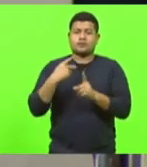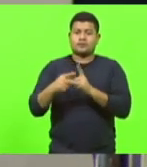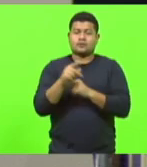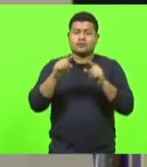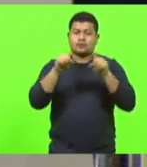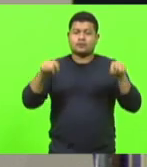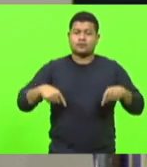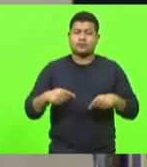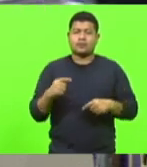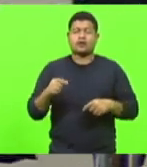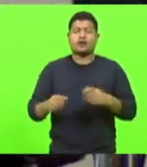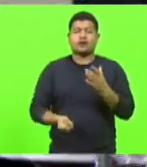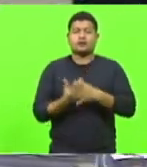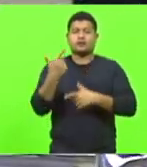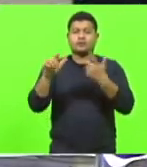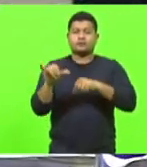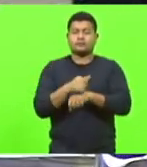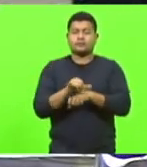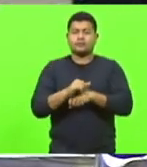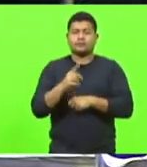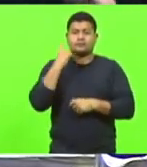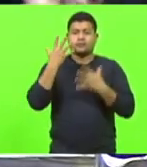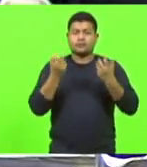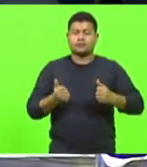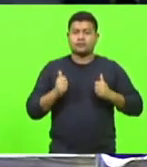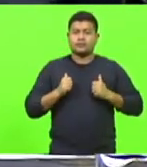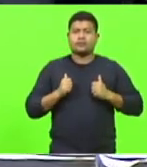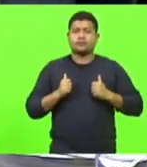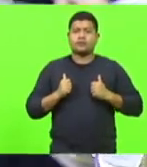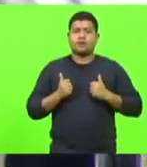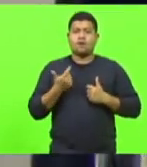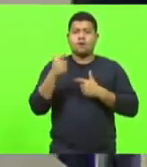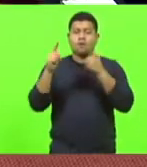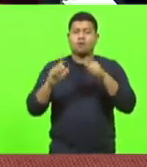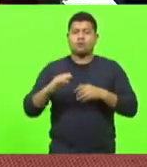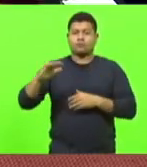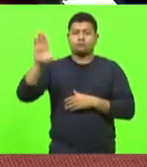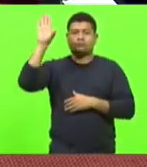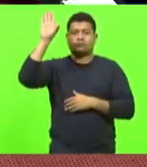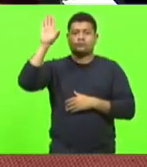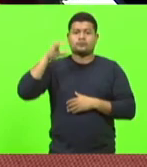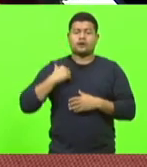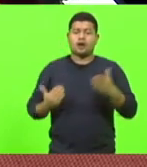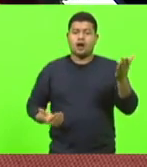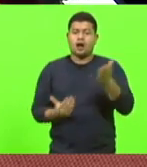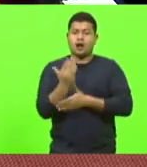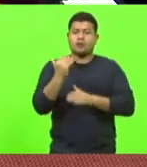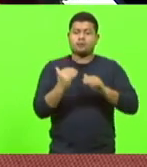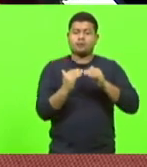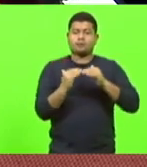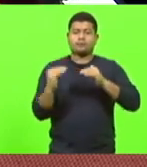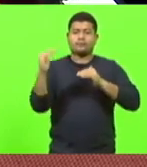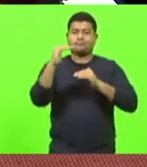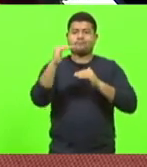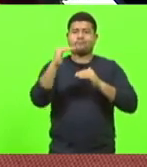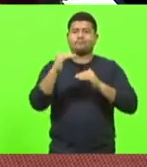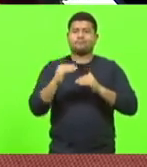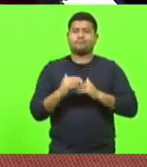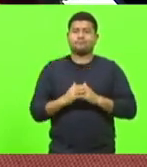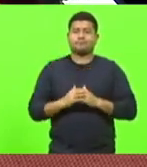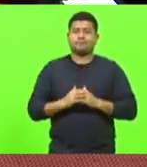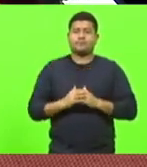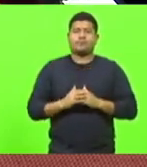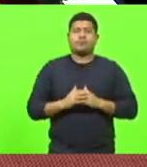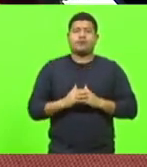outras providências deputados que aprovam permaneçam como se encontram que discordo se manifeste aprovado por maioria esta